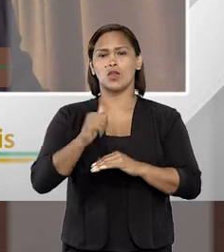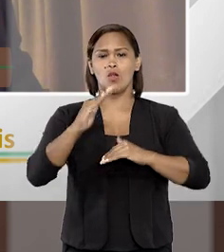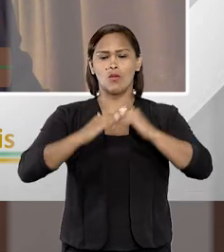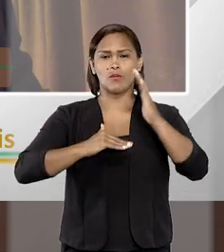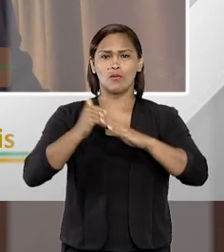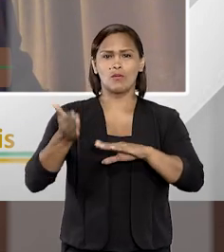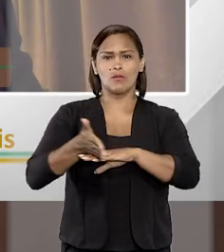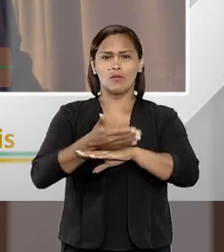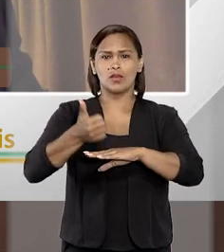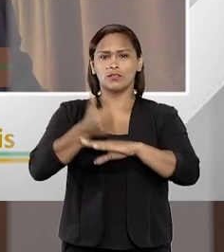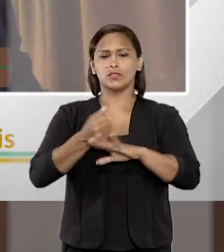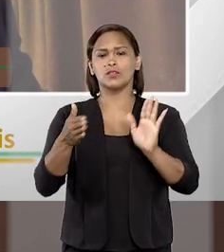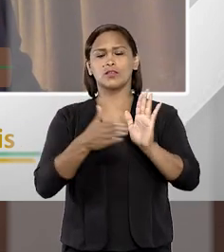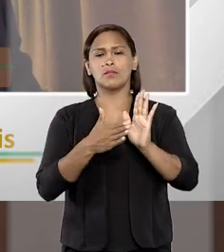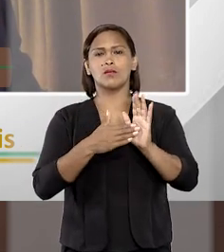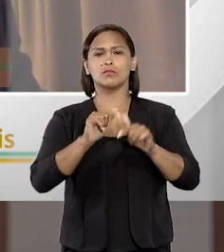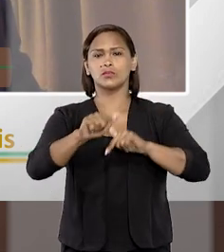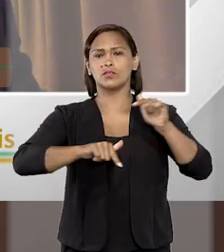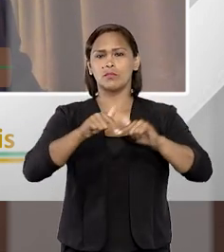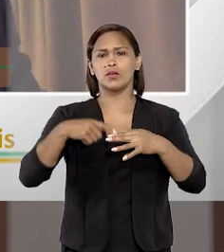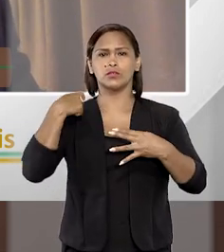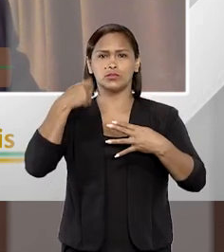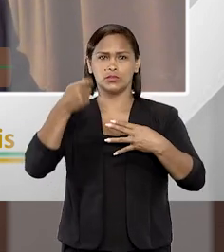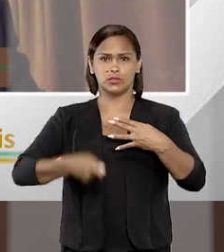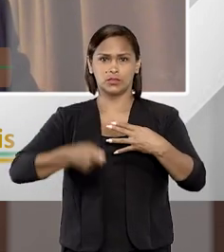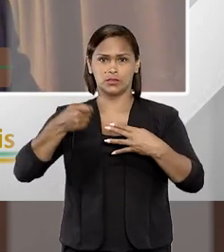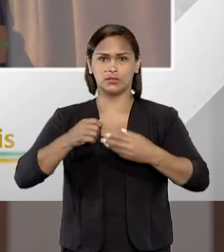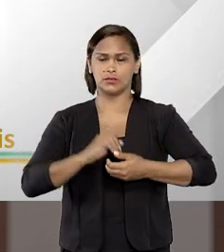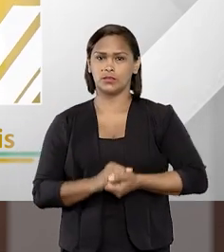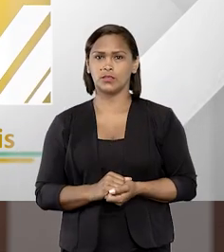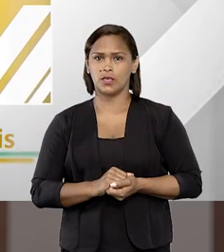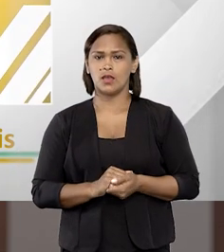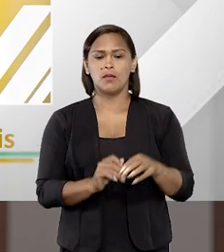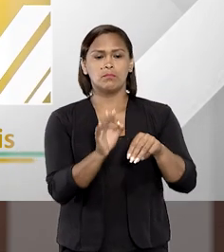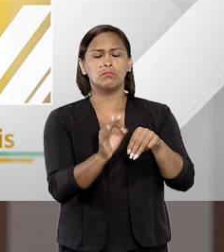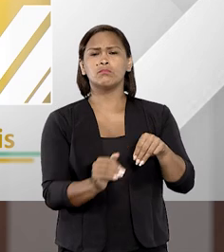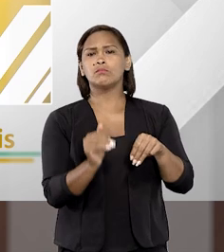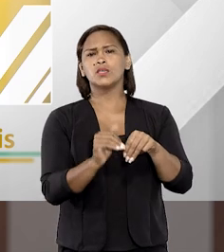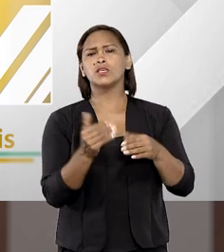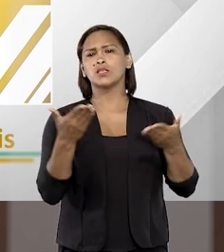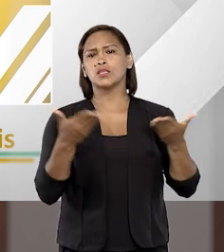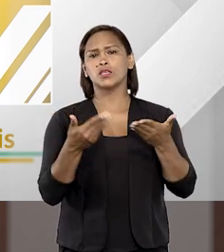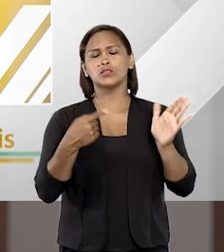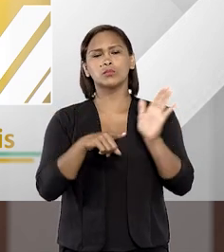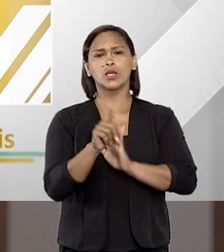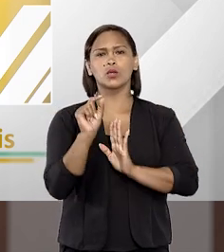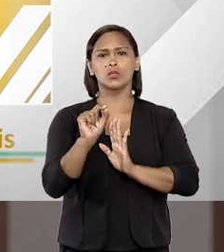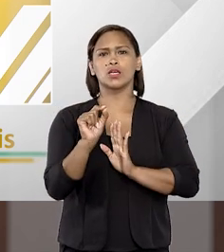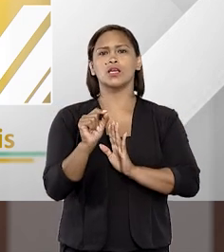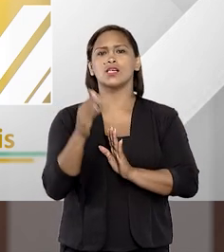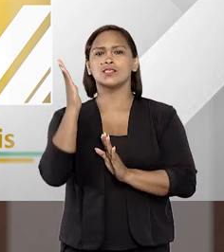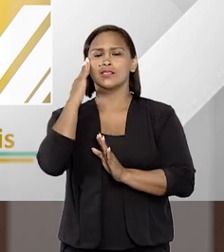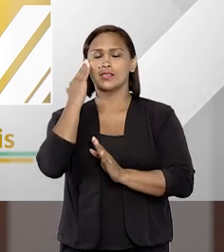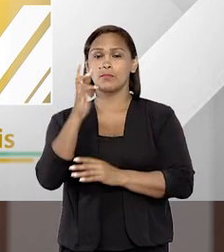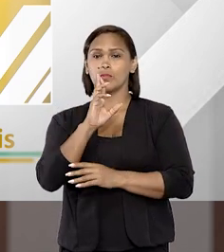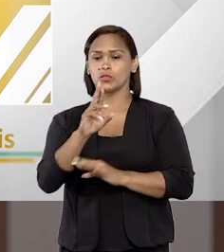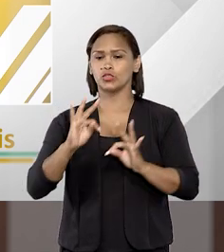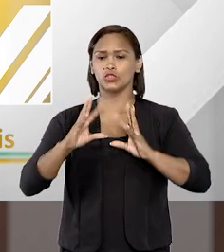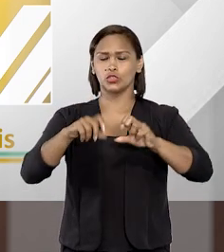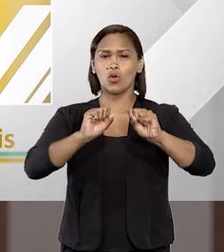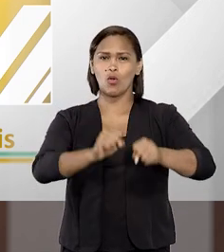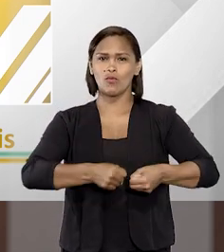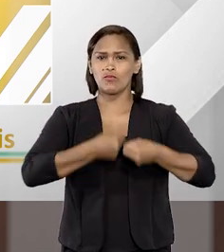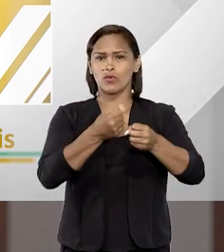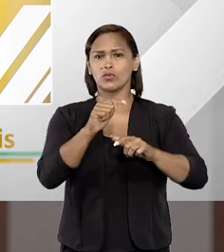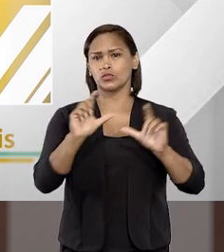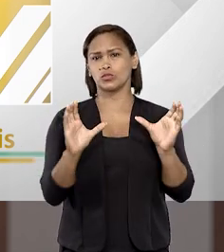qualificação da própria atuação judicial a gente sabe que o resultado de todo esse